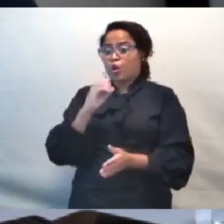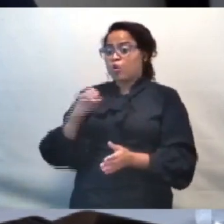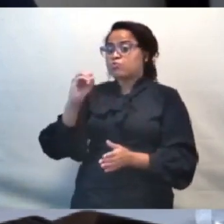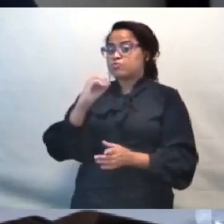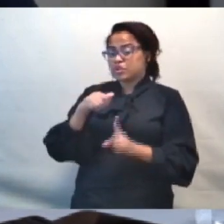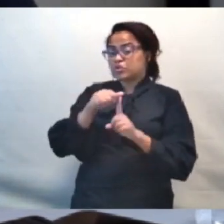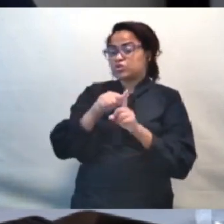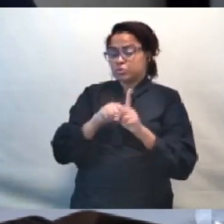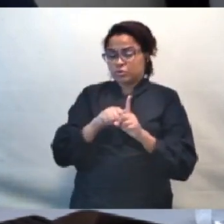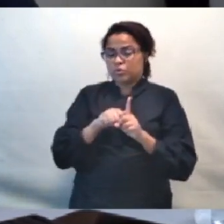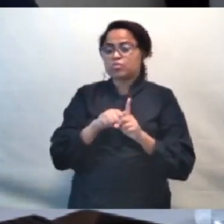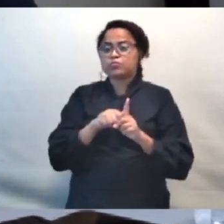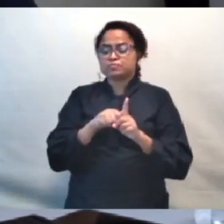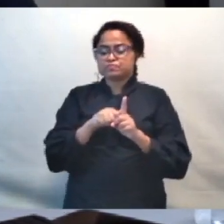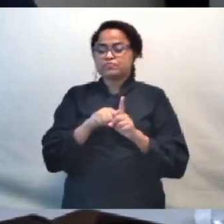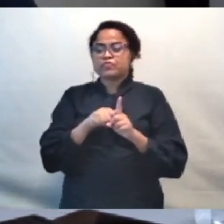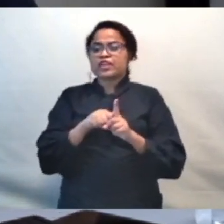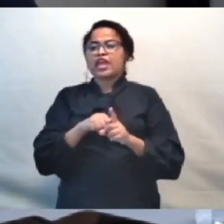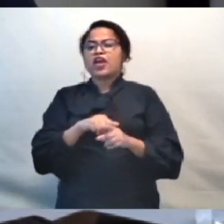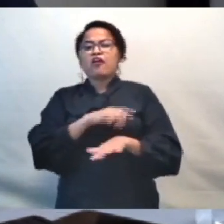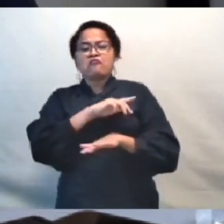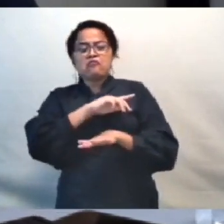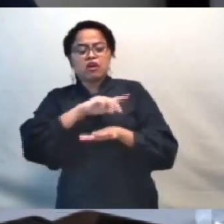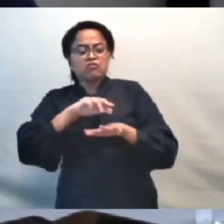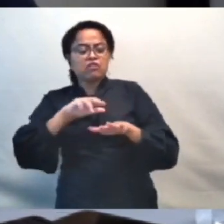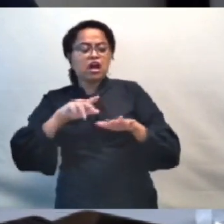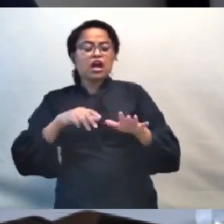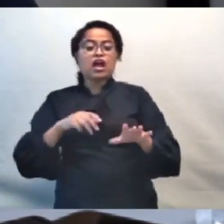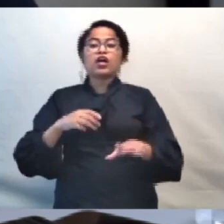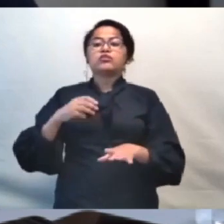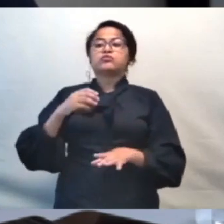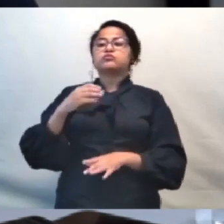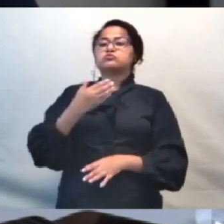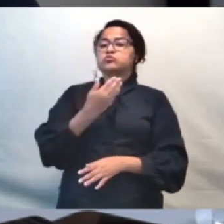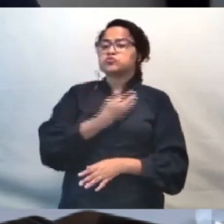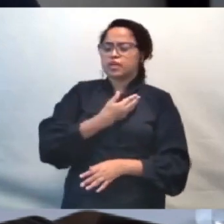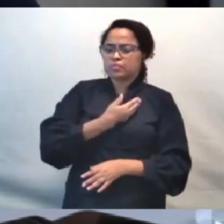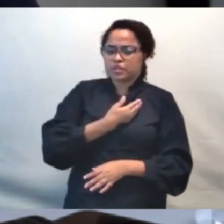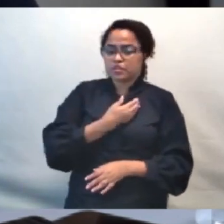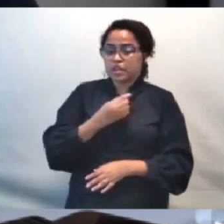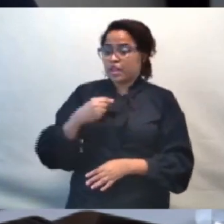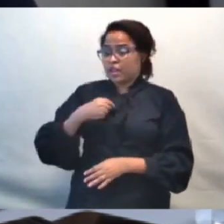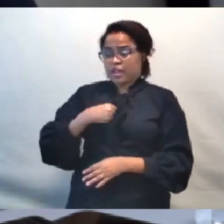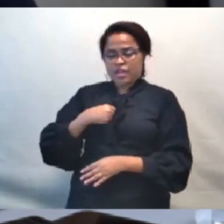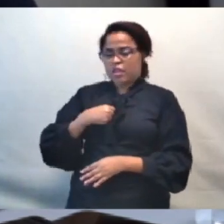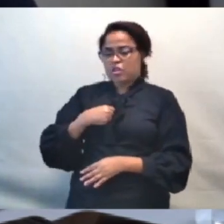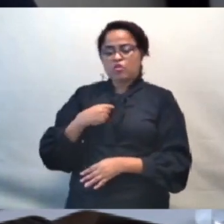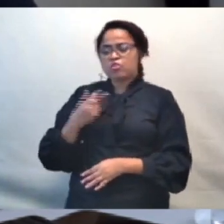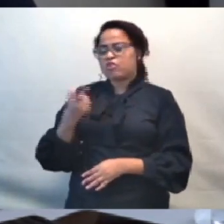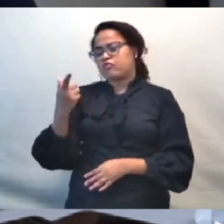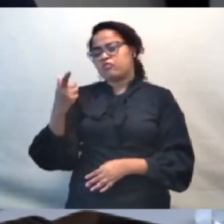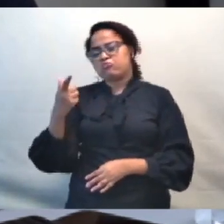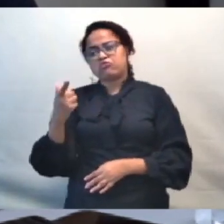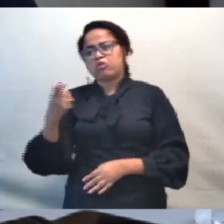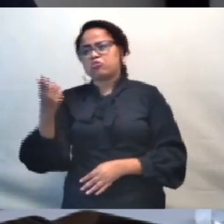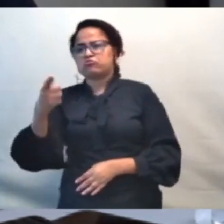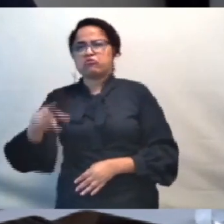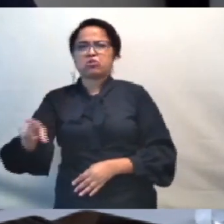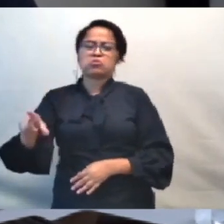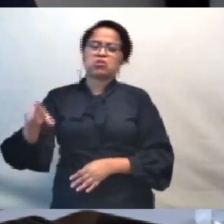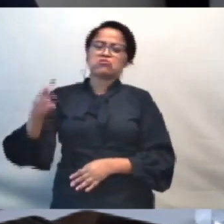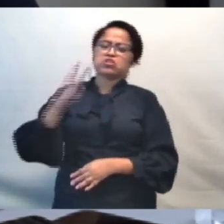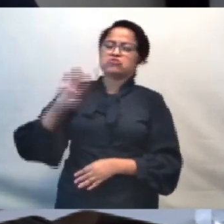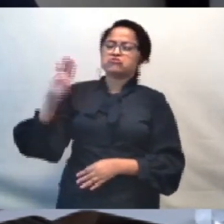colegas serão candidatos à reeleição. Eu não serei candidato à reeleição, como já disse algumas vezes.